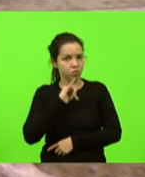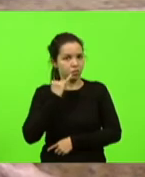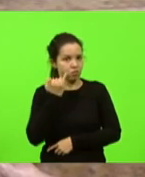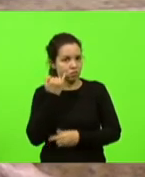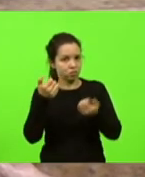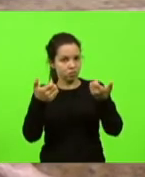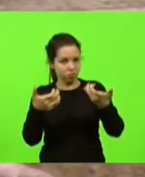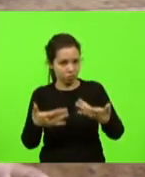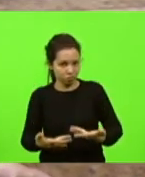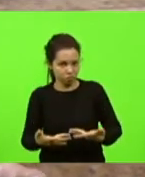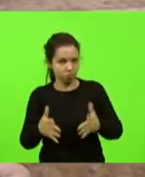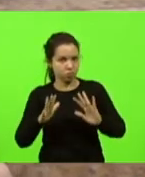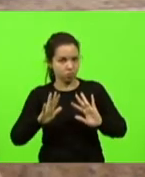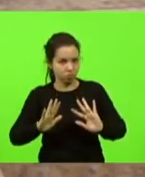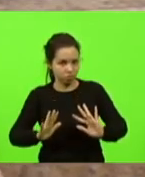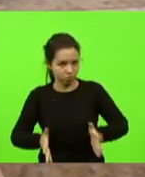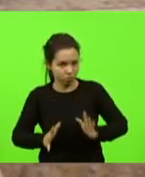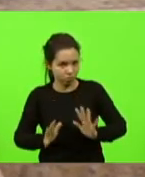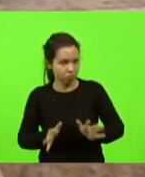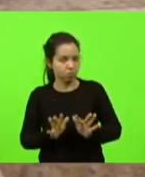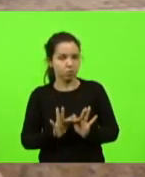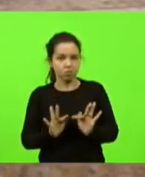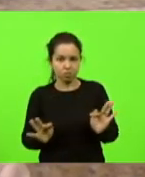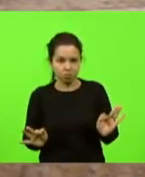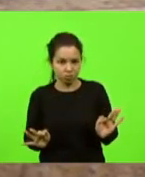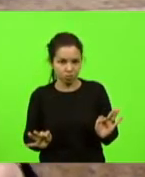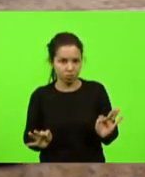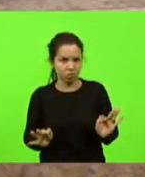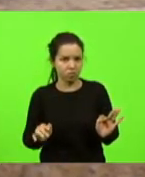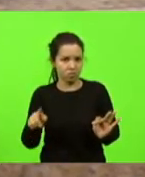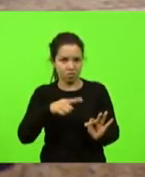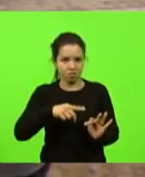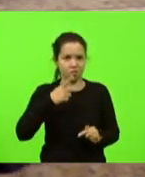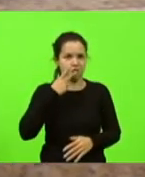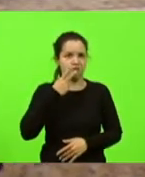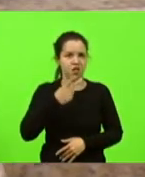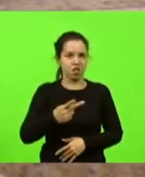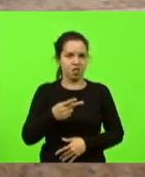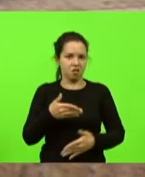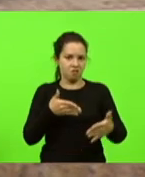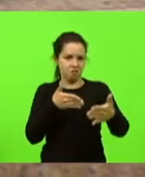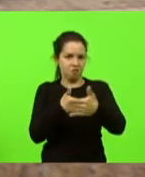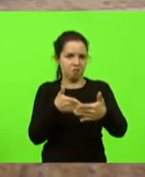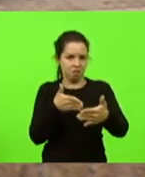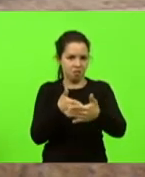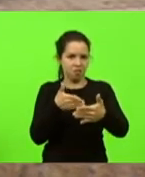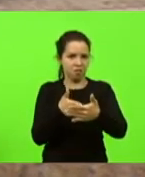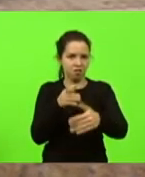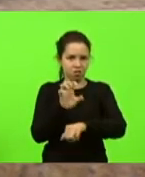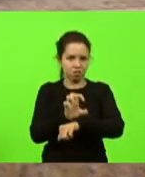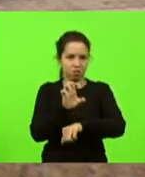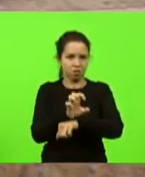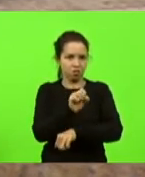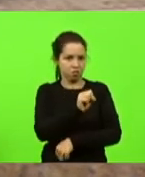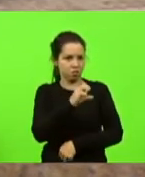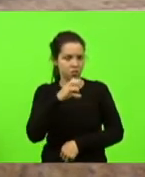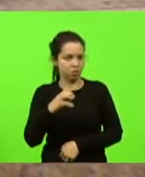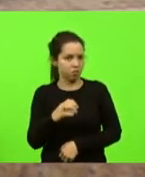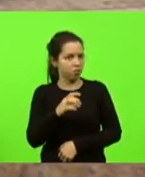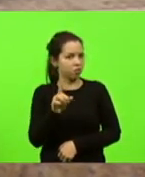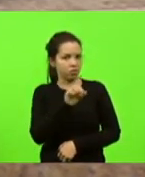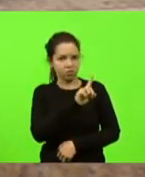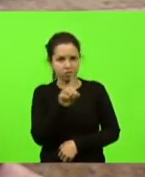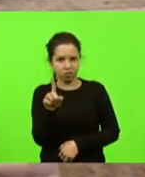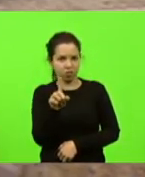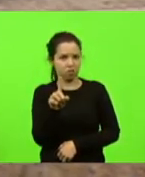Ponto. Simplesmente isso. Ninguém aqui está falando, nós vamos frear agora o Estado de Santa Catarina, nós estamos sendo